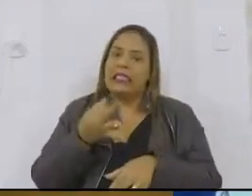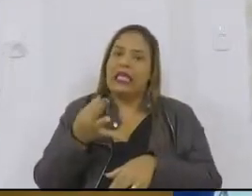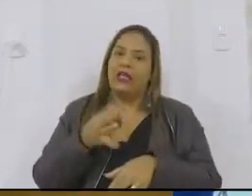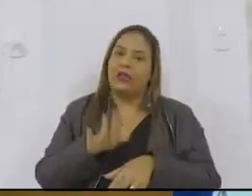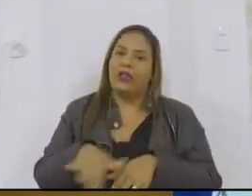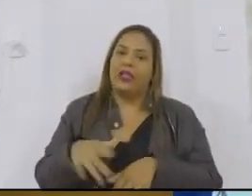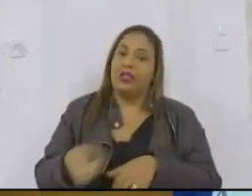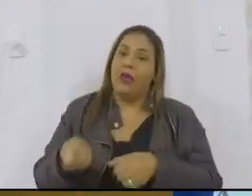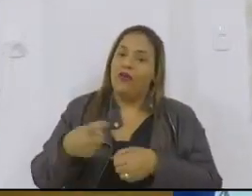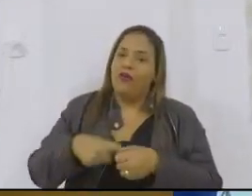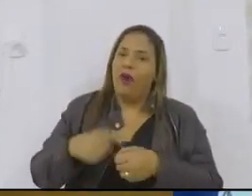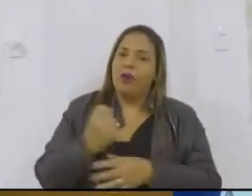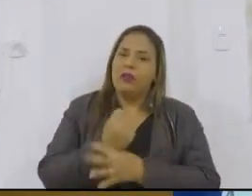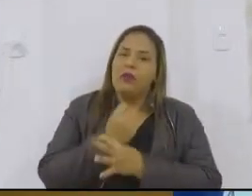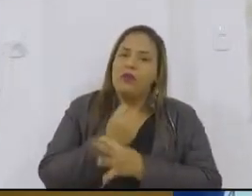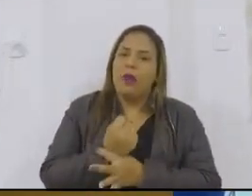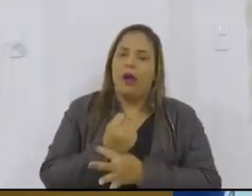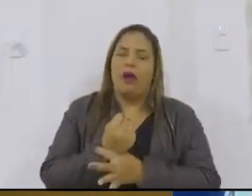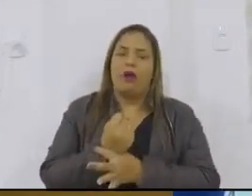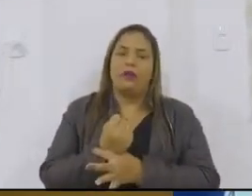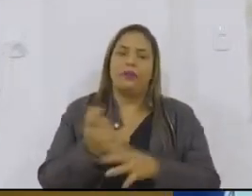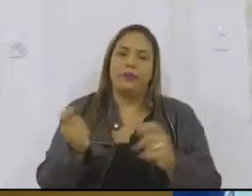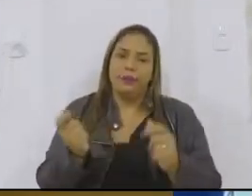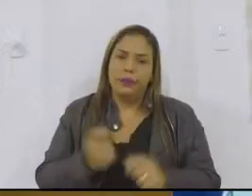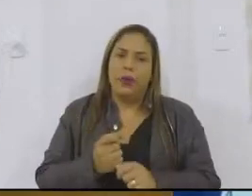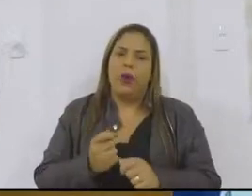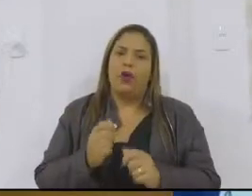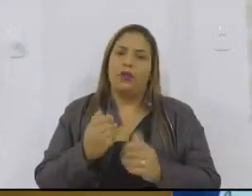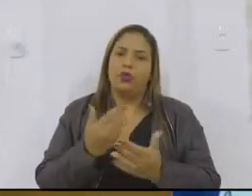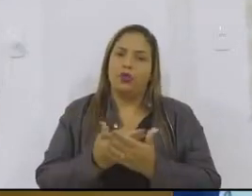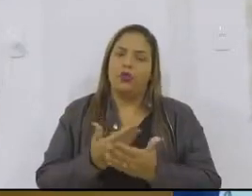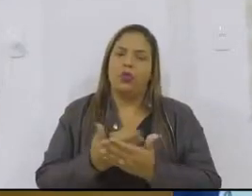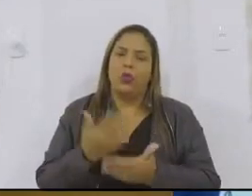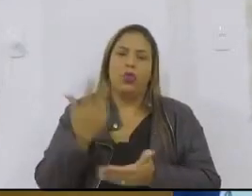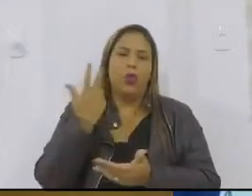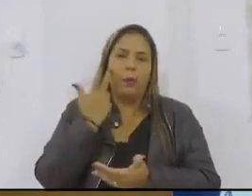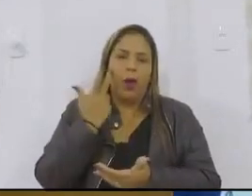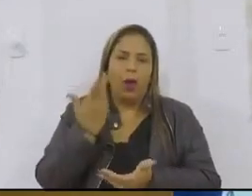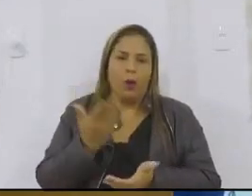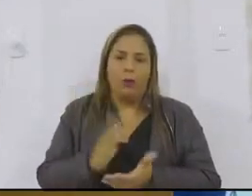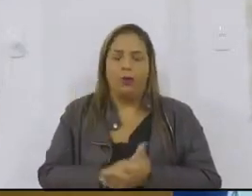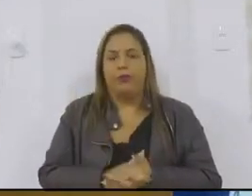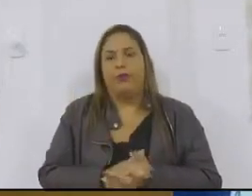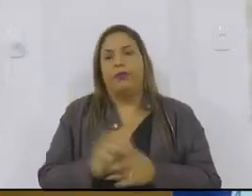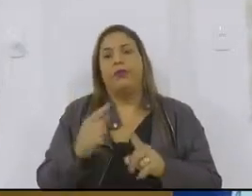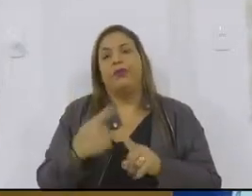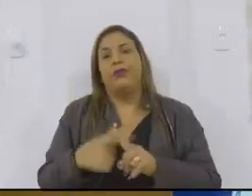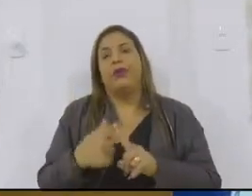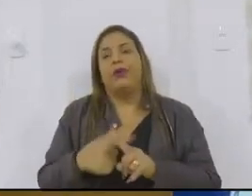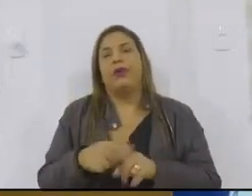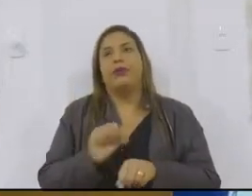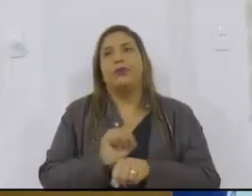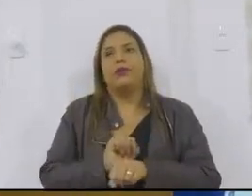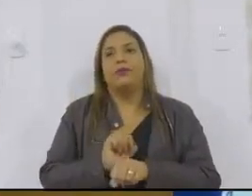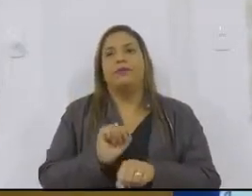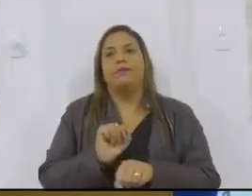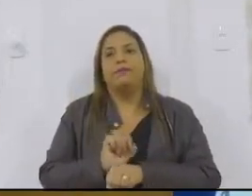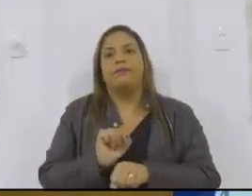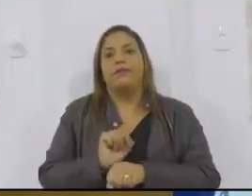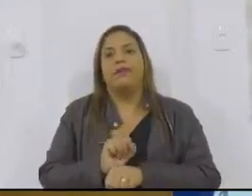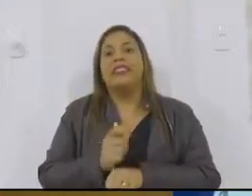segurança e que consigam retomar seus estudos. Quando eles ficam muito tempo parados, é difícil